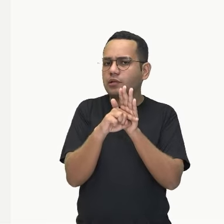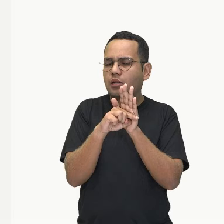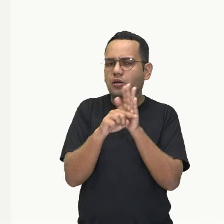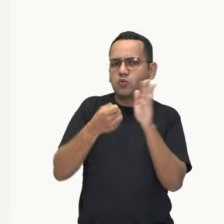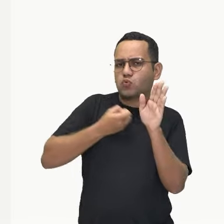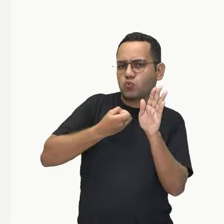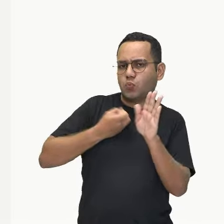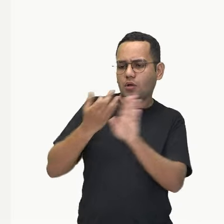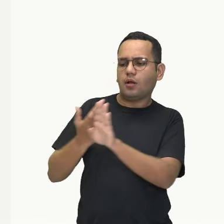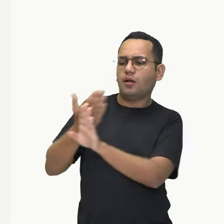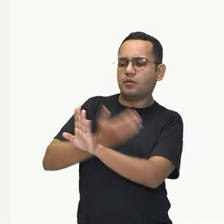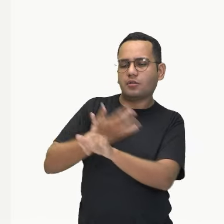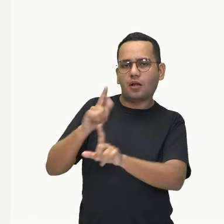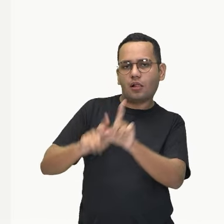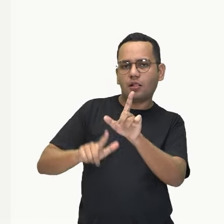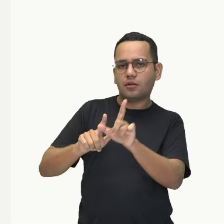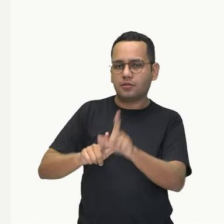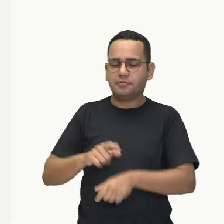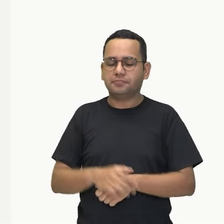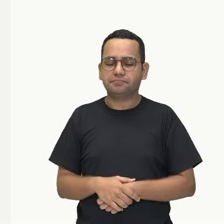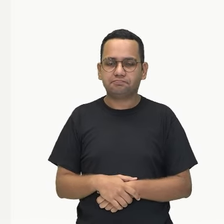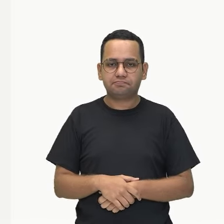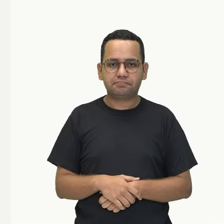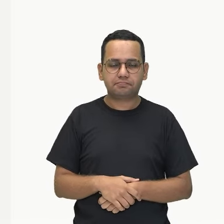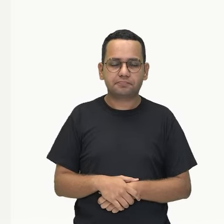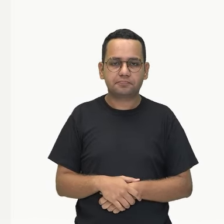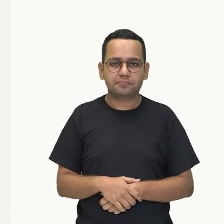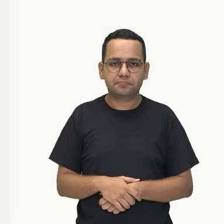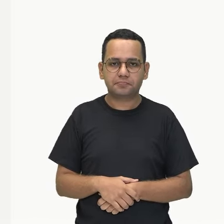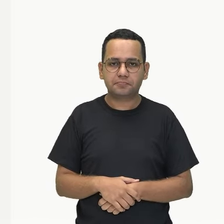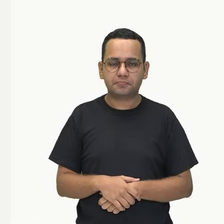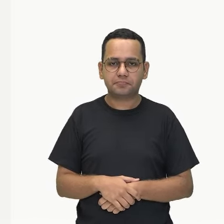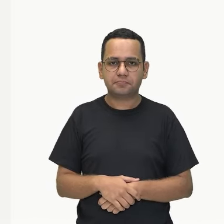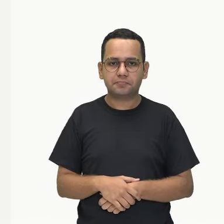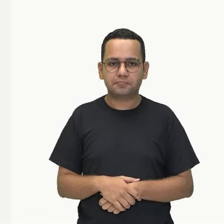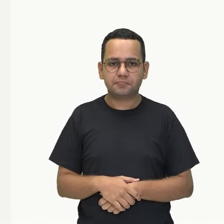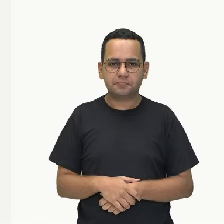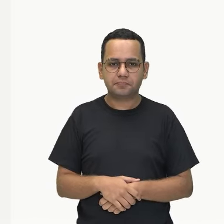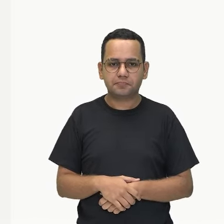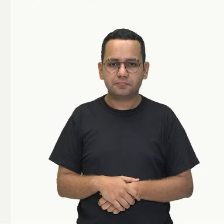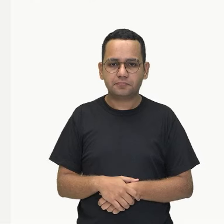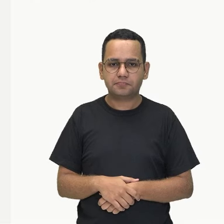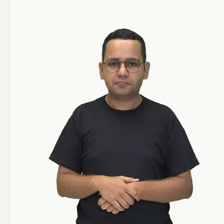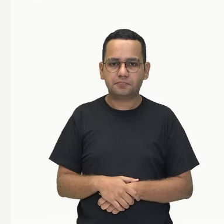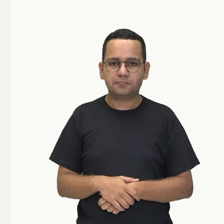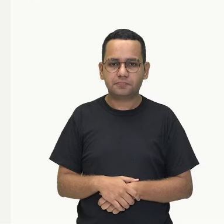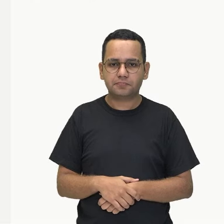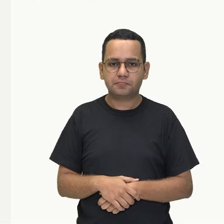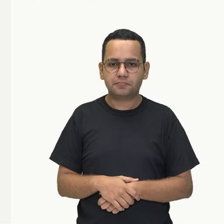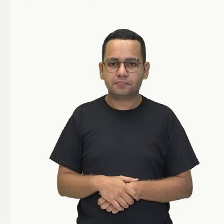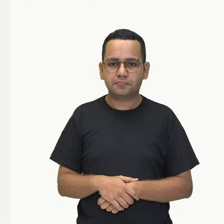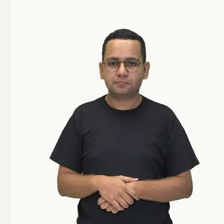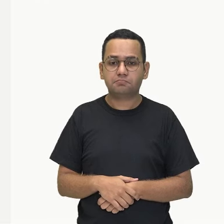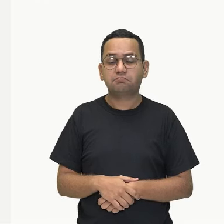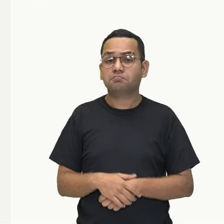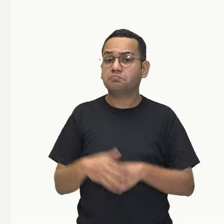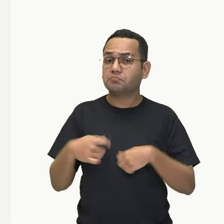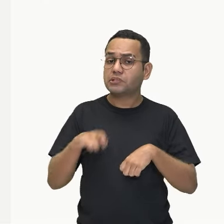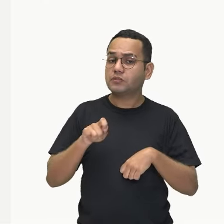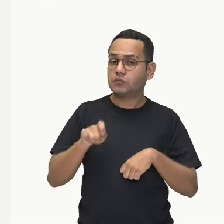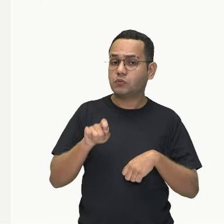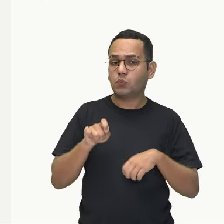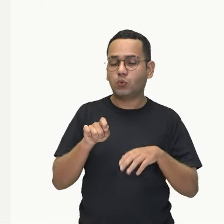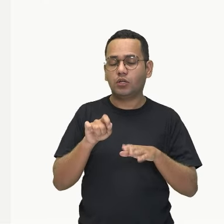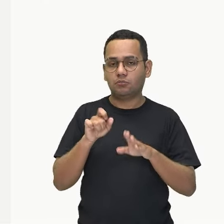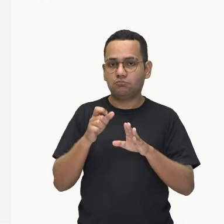professor? A gente já viu que subtrair os coeficientes dos termos